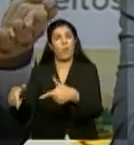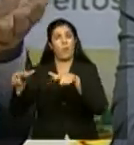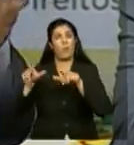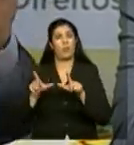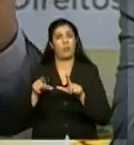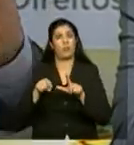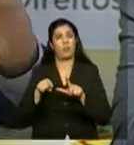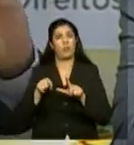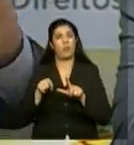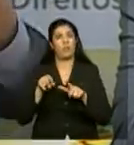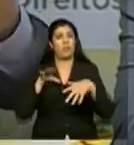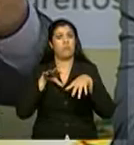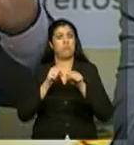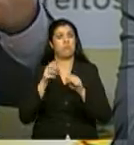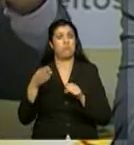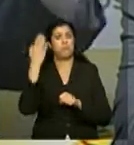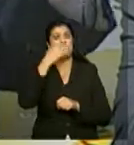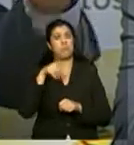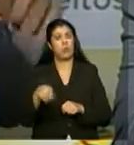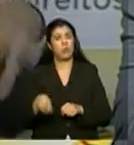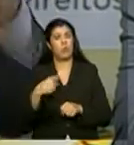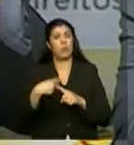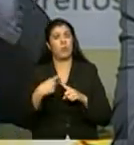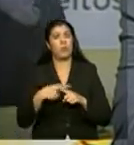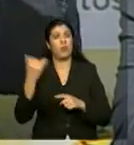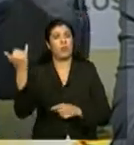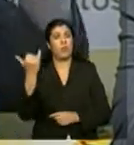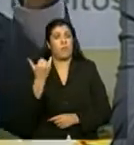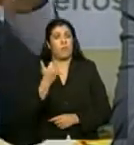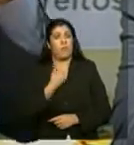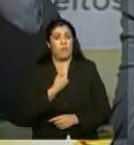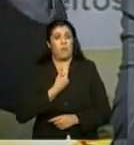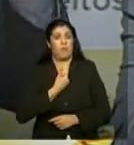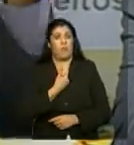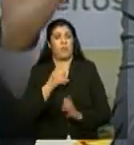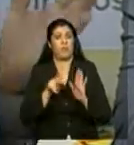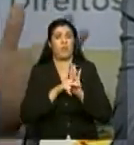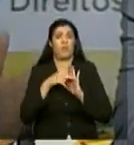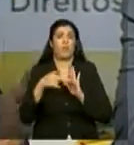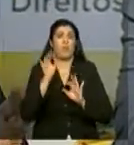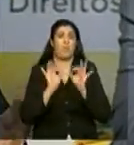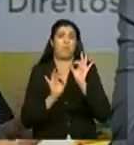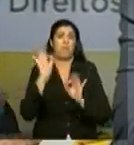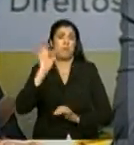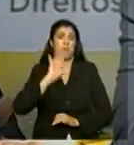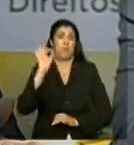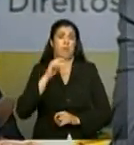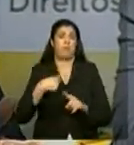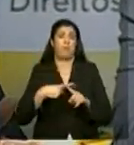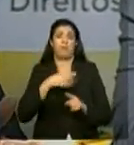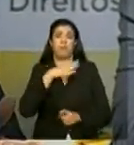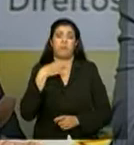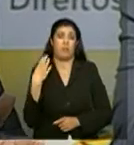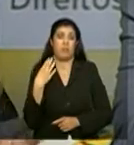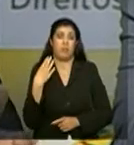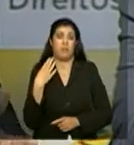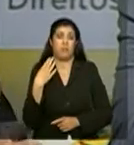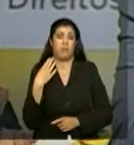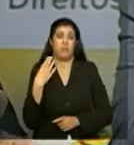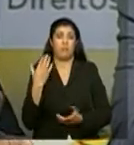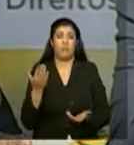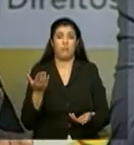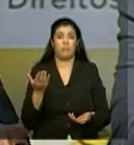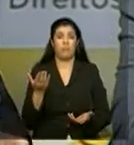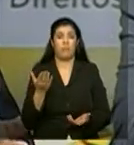momento solo tomando informação de que a propriedade a causa da morte a mcm